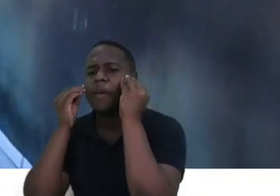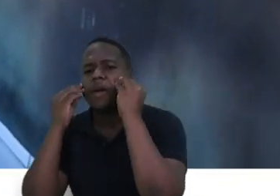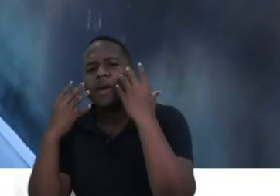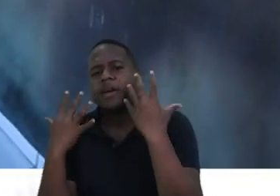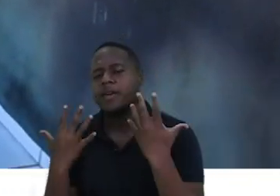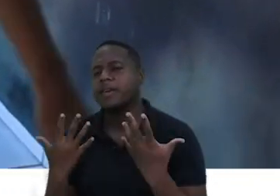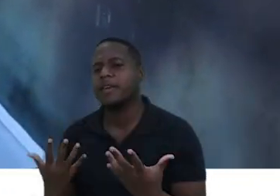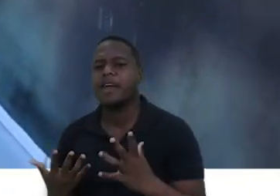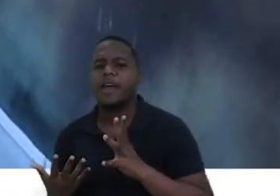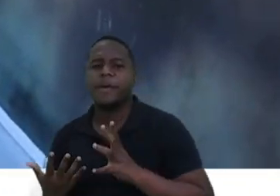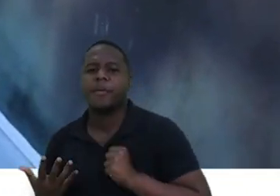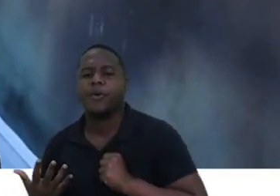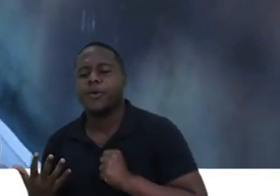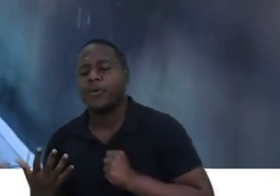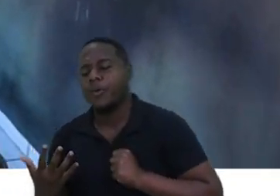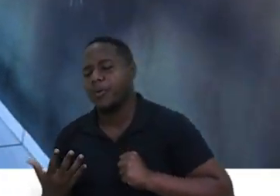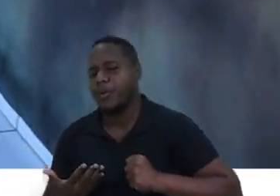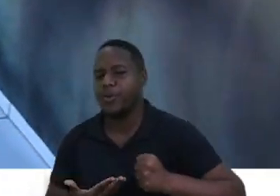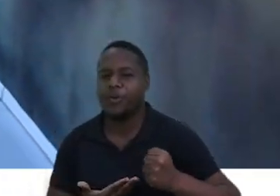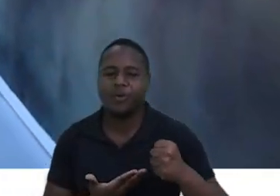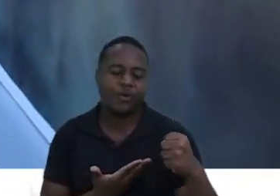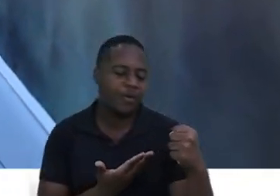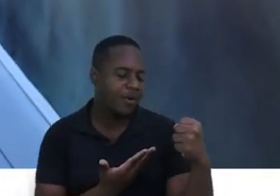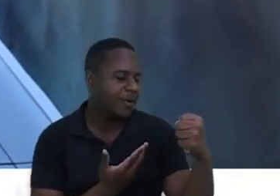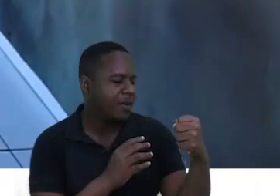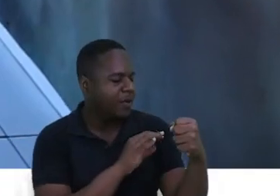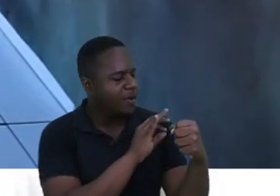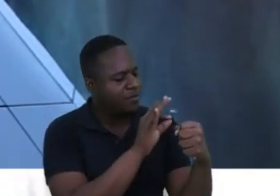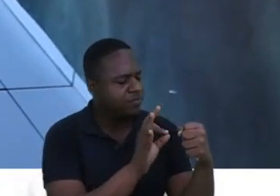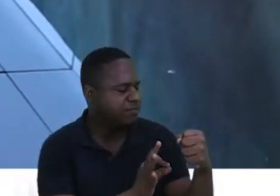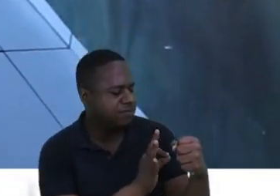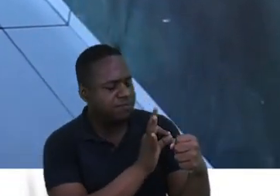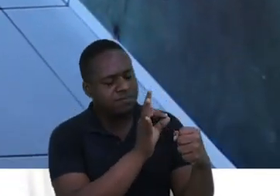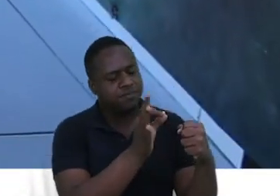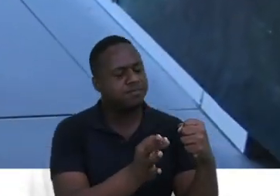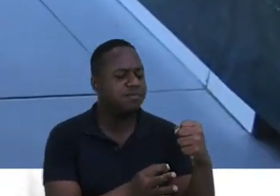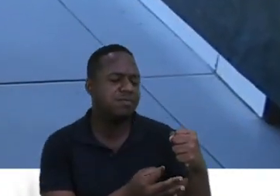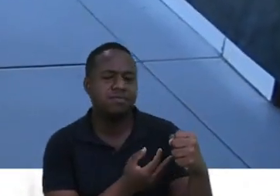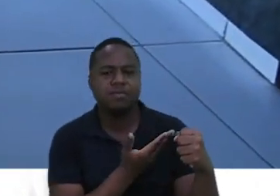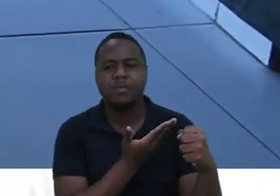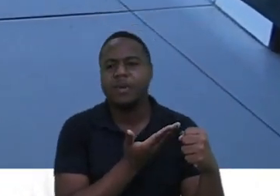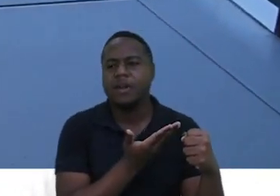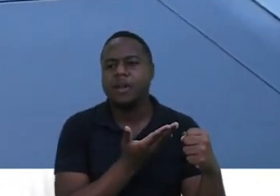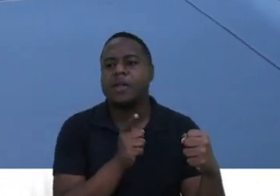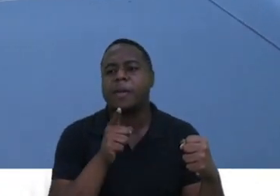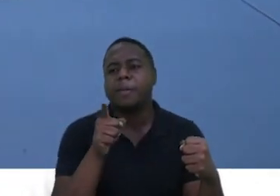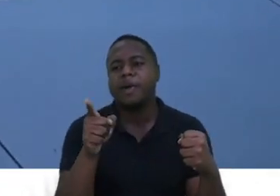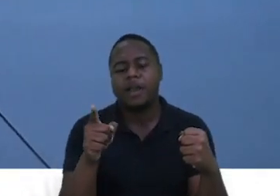Amor, eu tenho